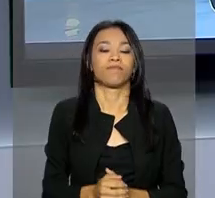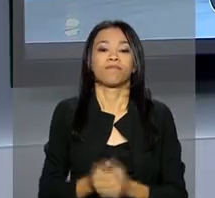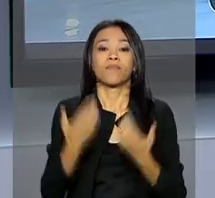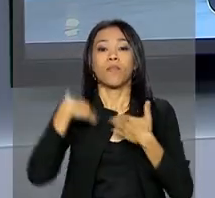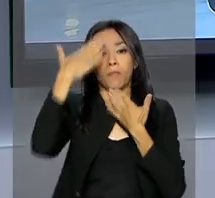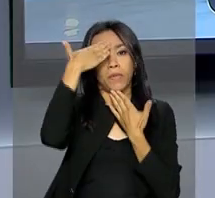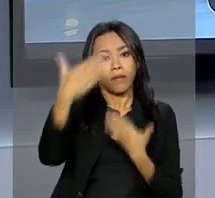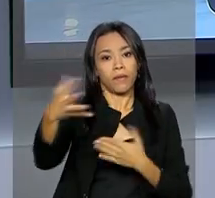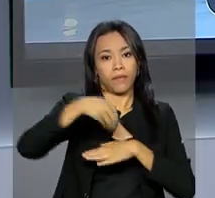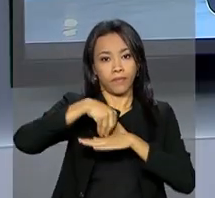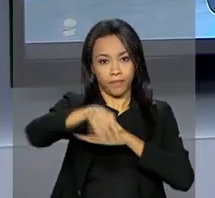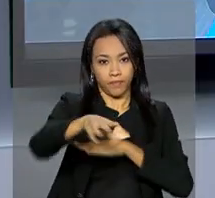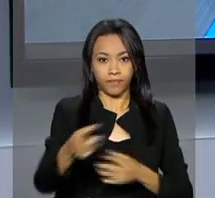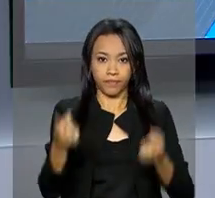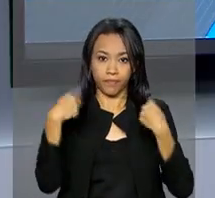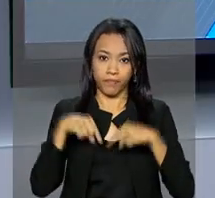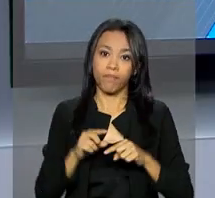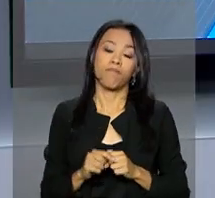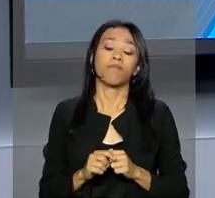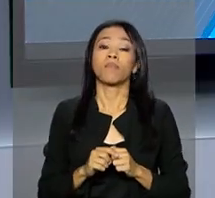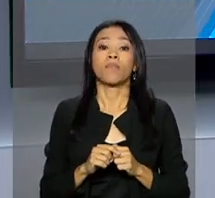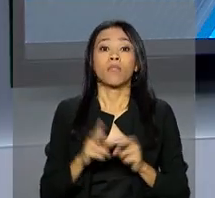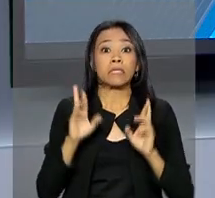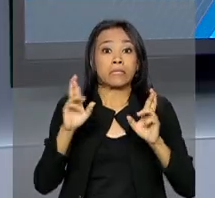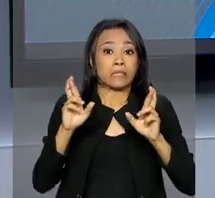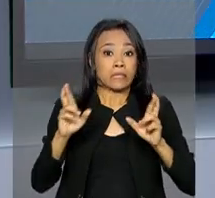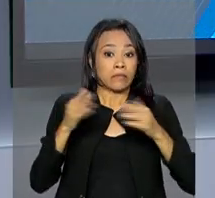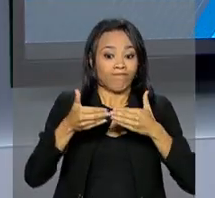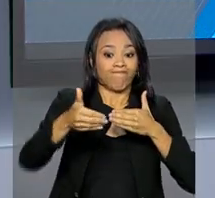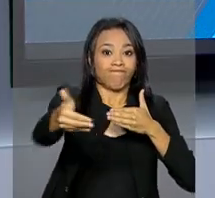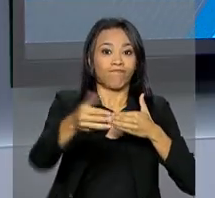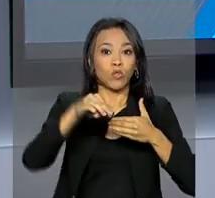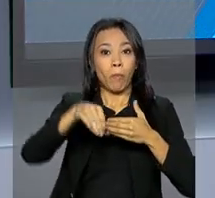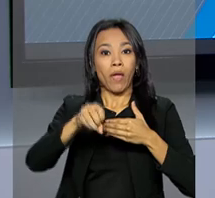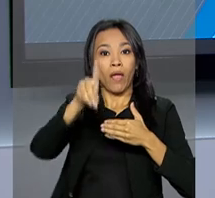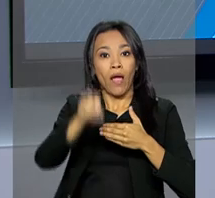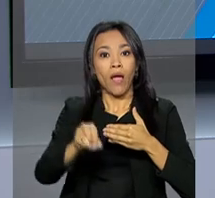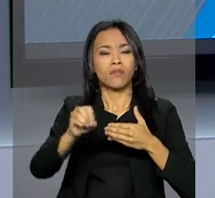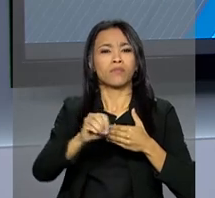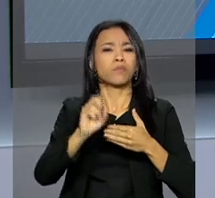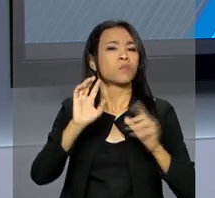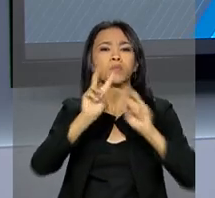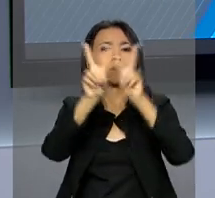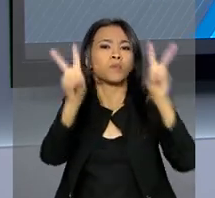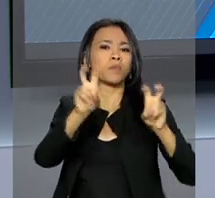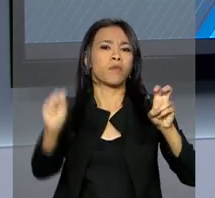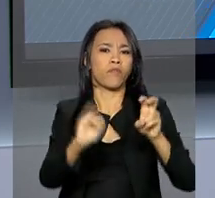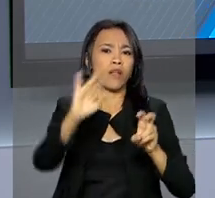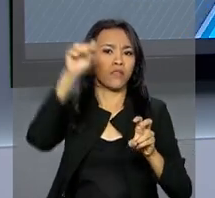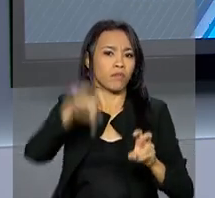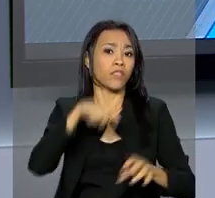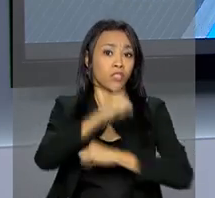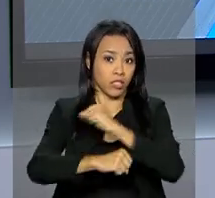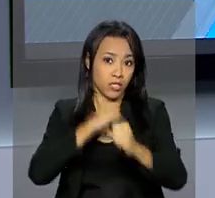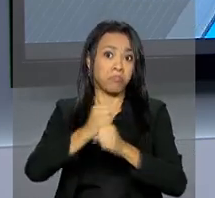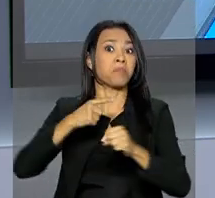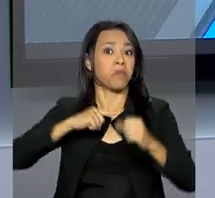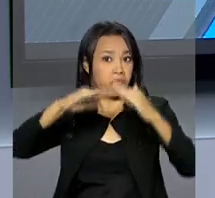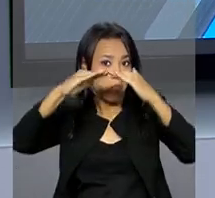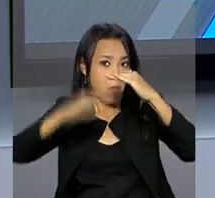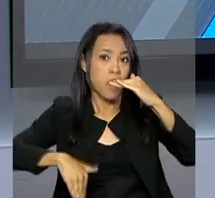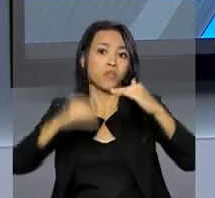pelas suas informações Olha a estimativa do mercado financeiro para a inflação oficial deste ano se Manteve abaixo de